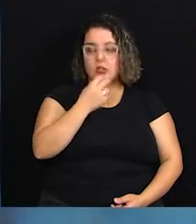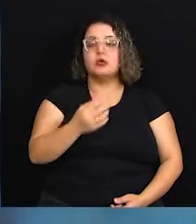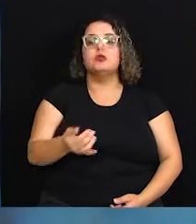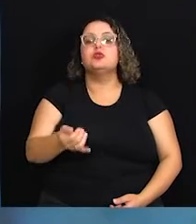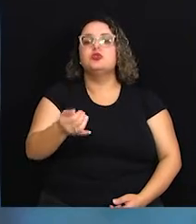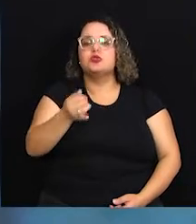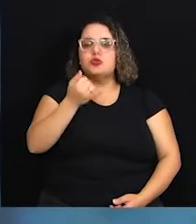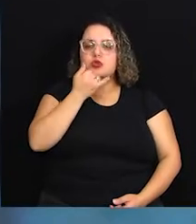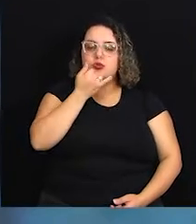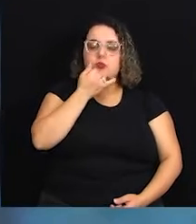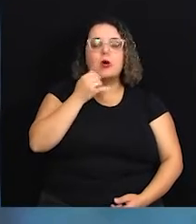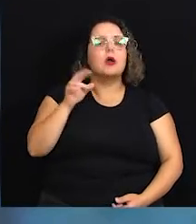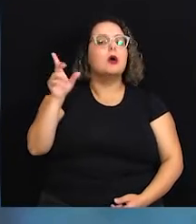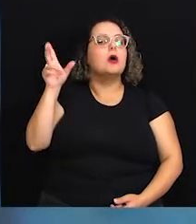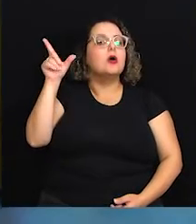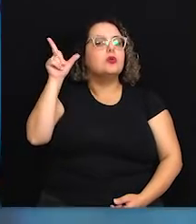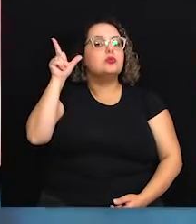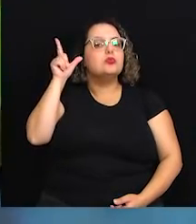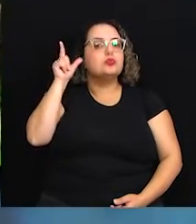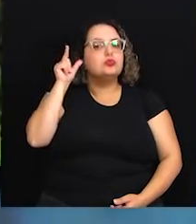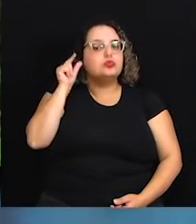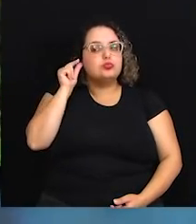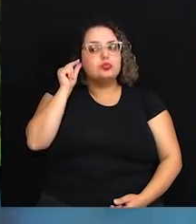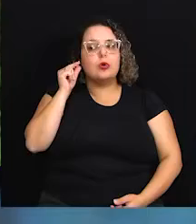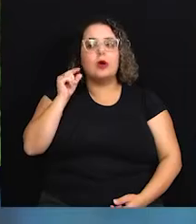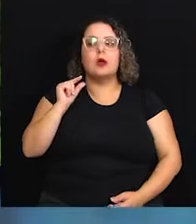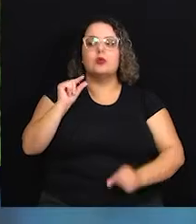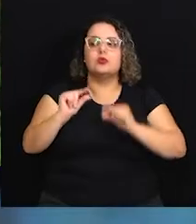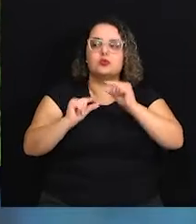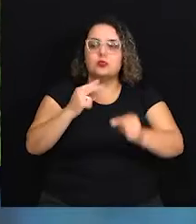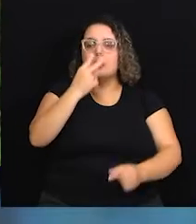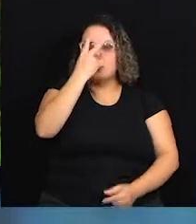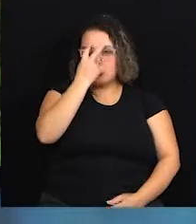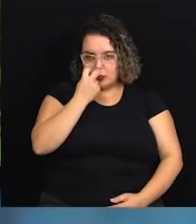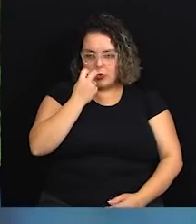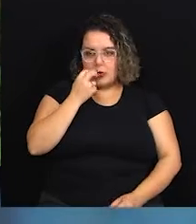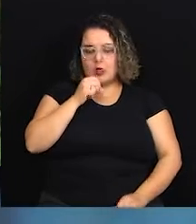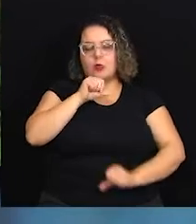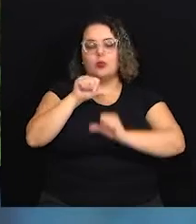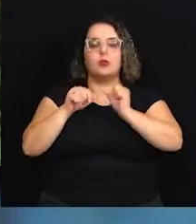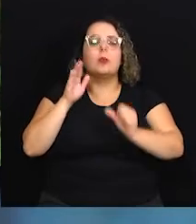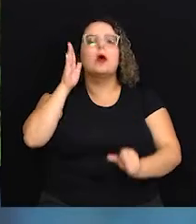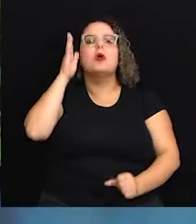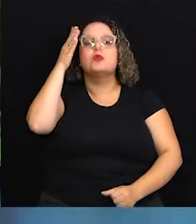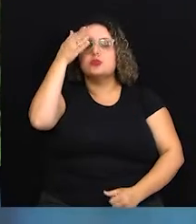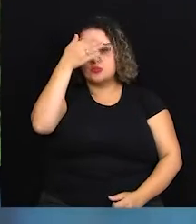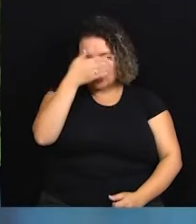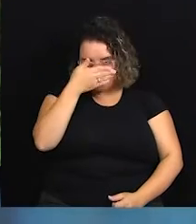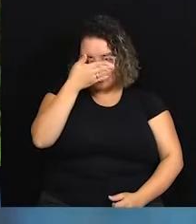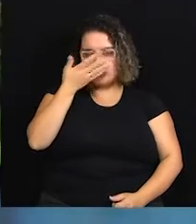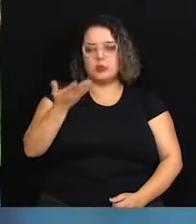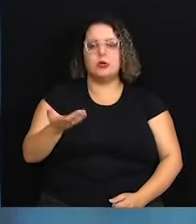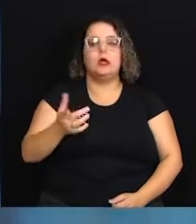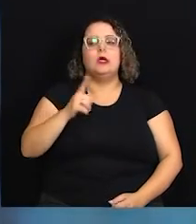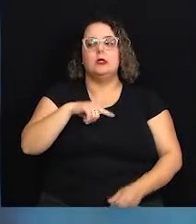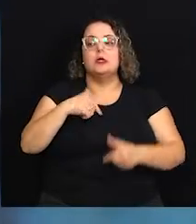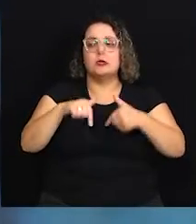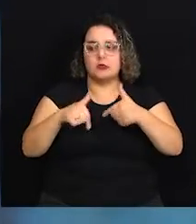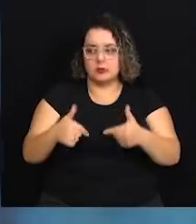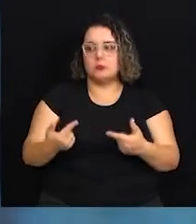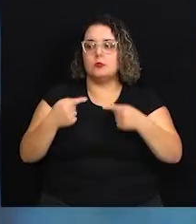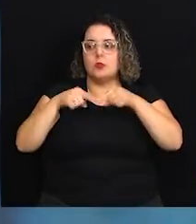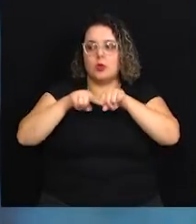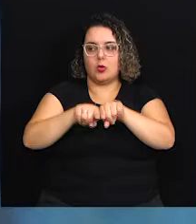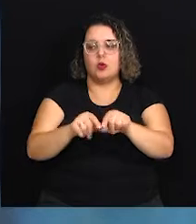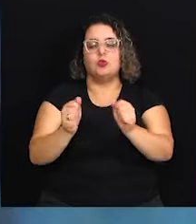deficiente auditiva, e aos poucos ela foi perdendo também a visão, então ela se tornou uma surdo-cega. Né? Então, a gente tem esse trabalho hoje em